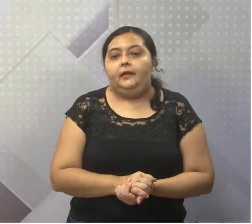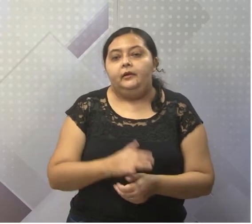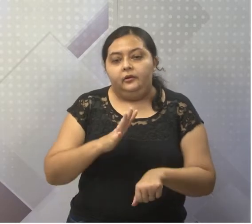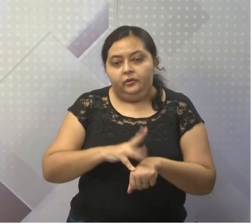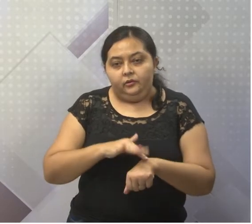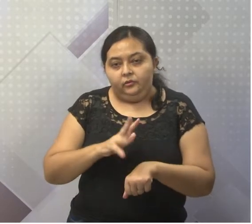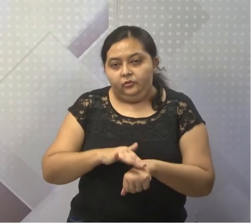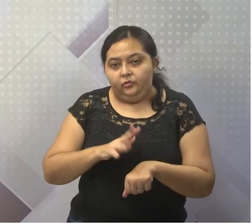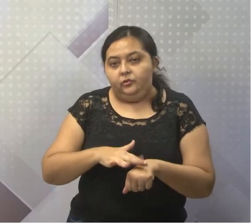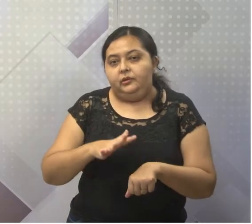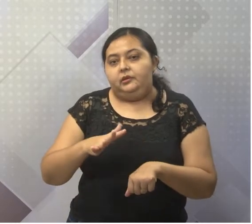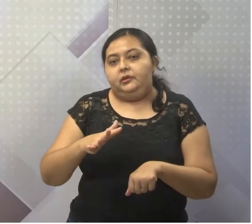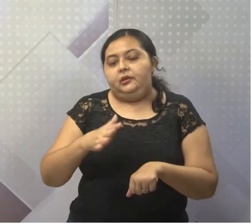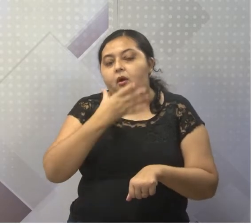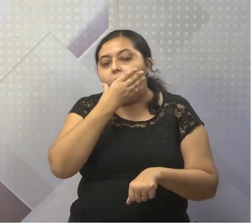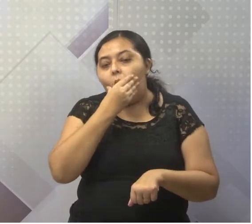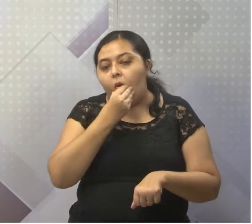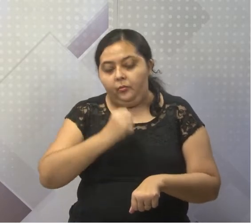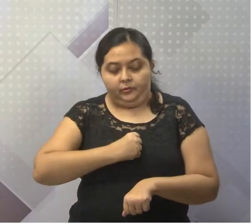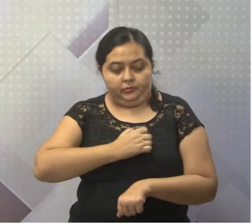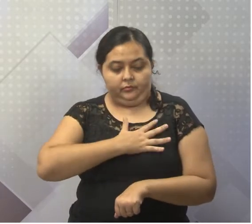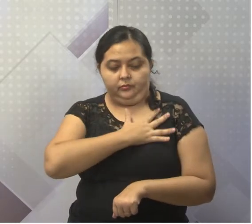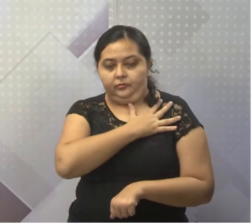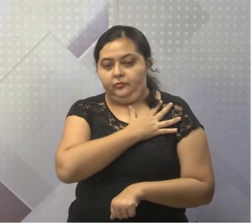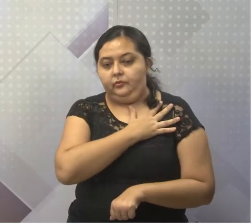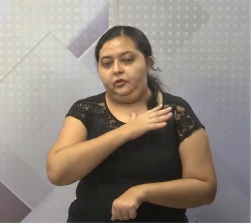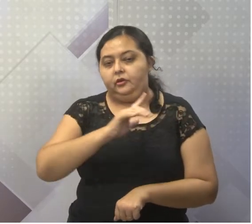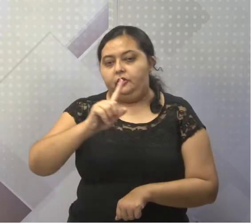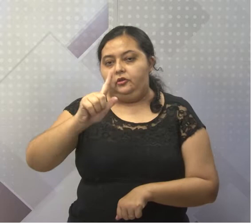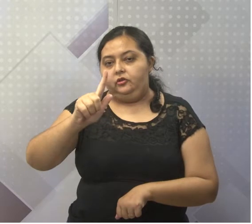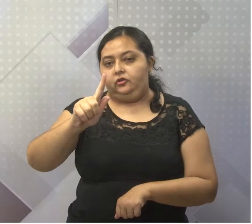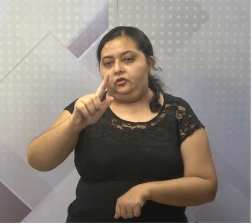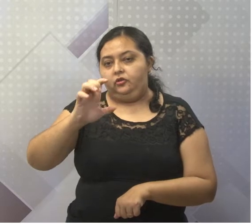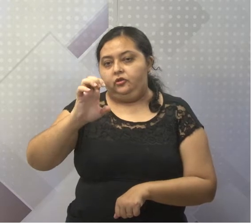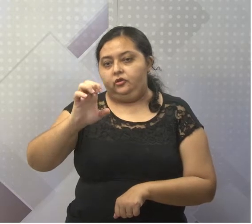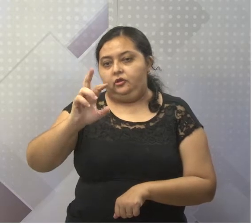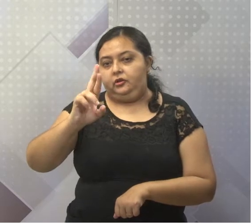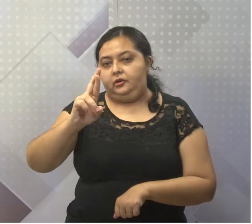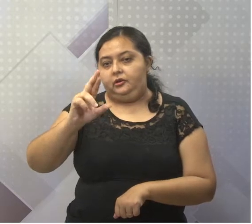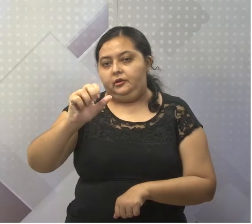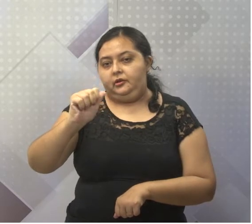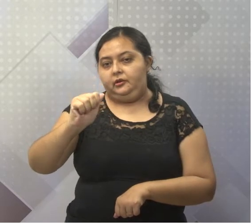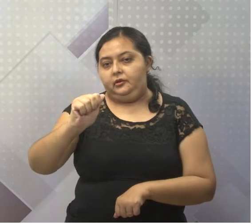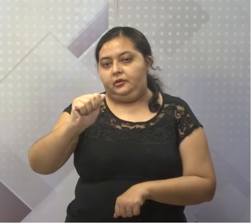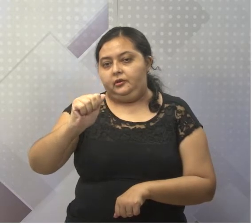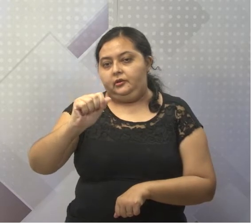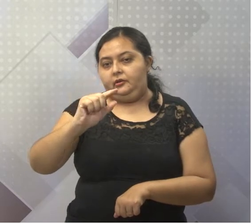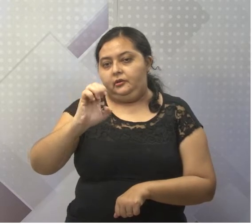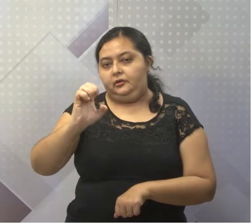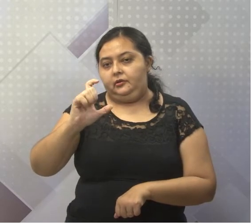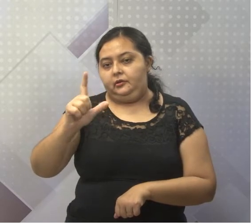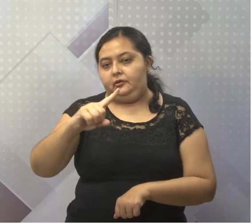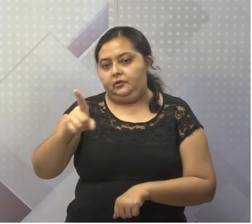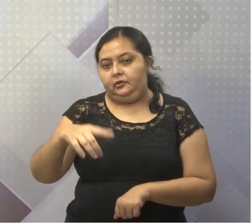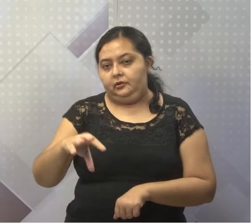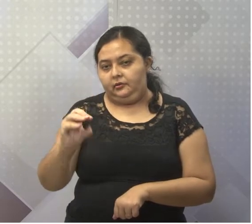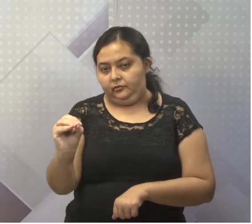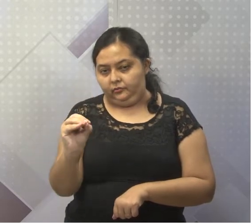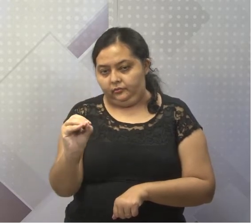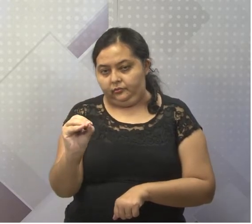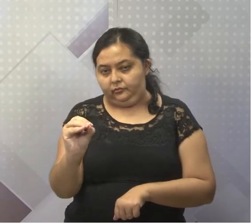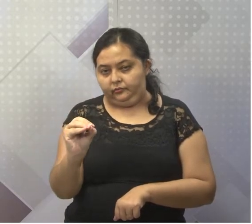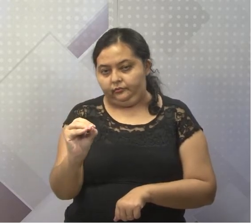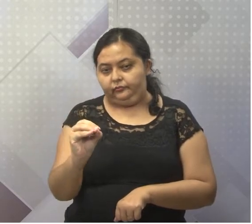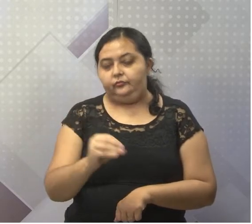o general Gian galeazzo Scott E me pediu que a cidade sucumbisse ao destino da